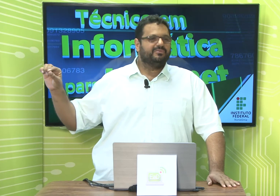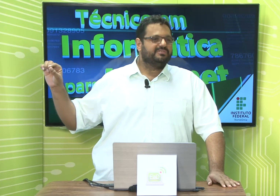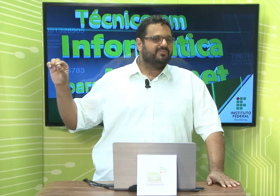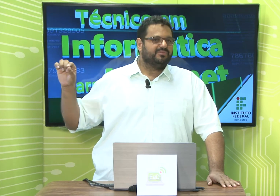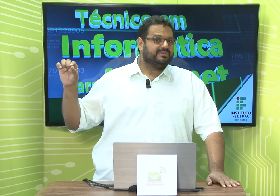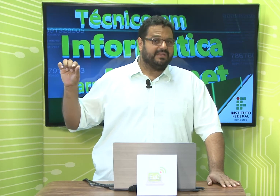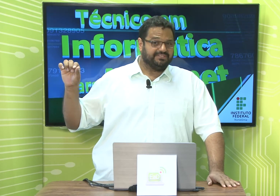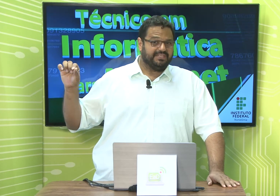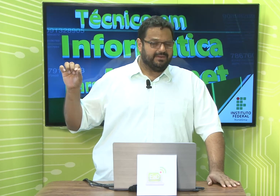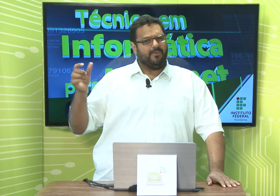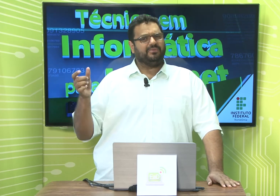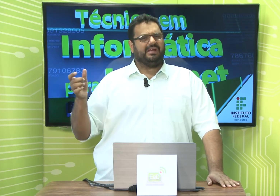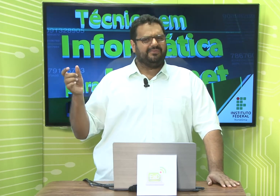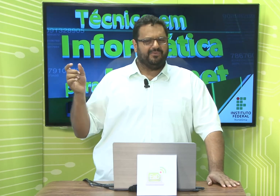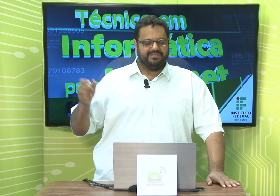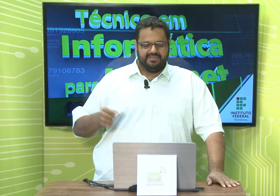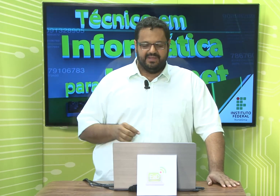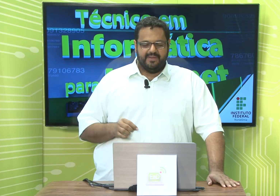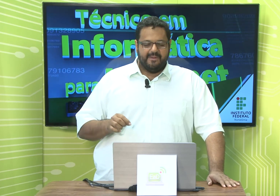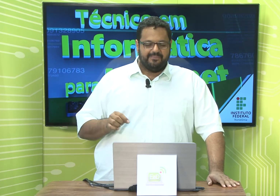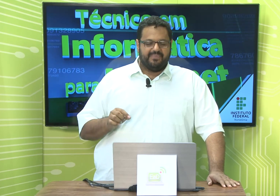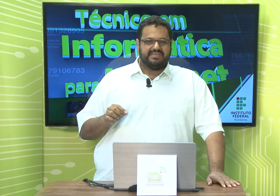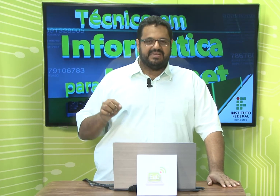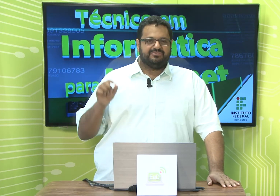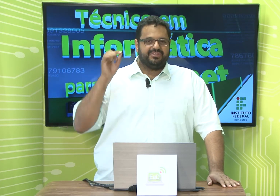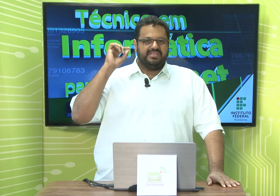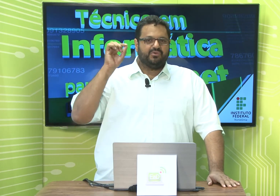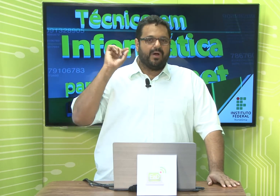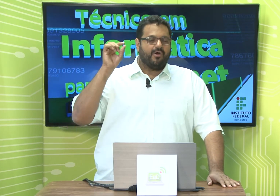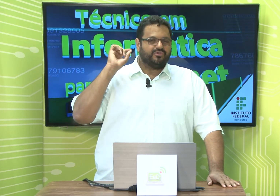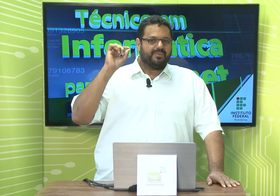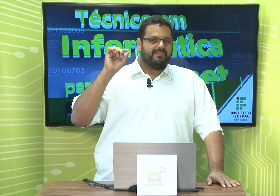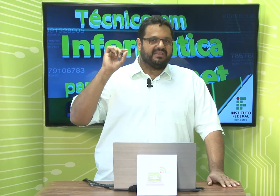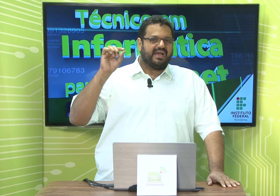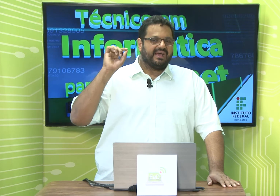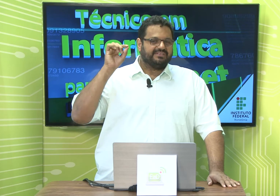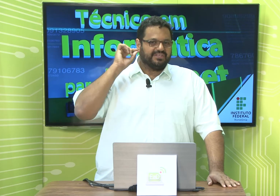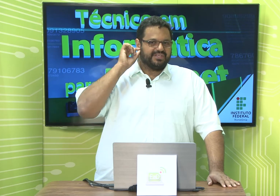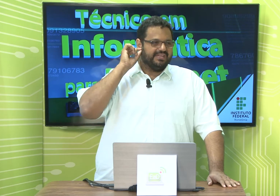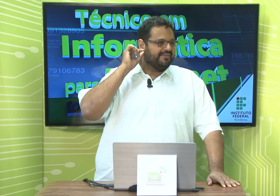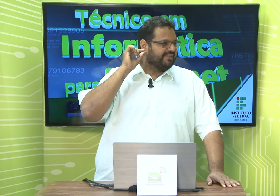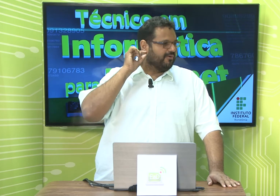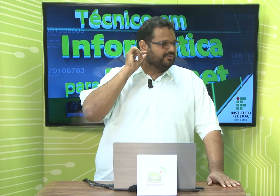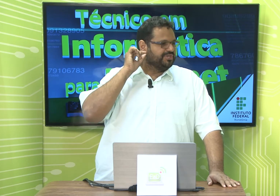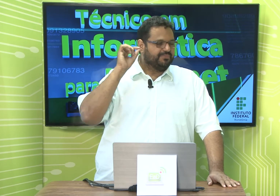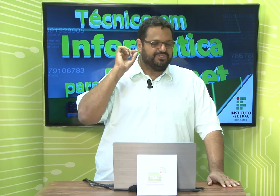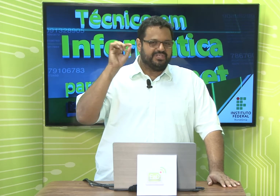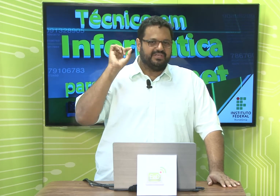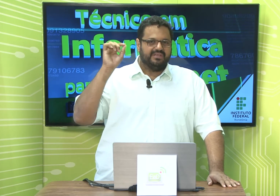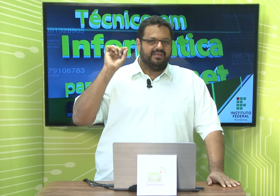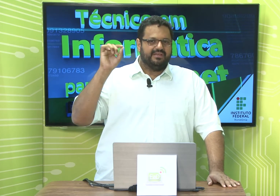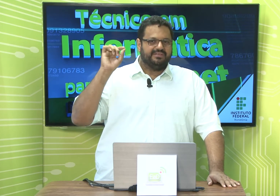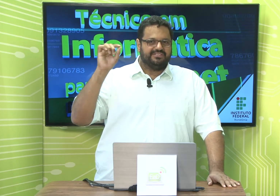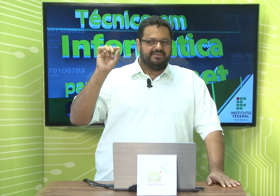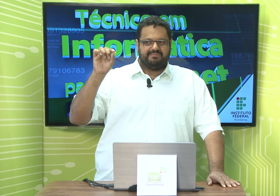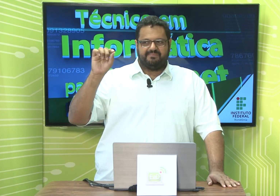para surdos e mudos. Então, eu achei interessante, como um telefone. Mas eles utilizam o áudio para mandar, acho que ele deve ter algum tipo